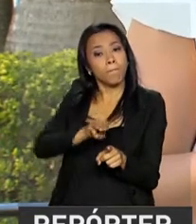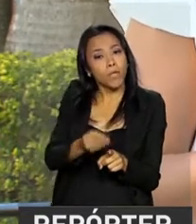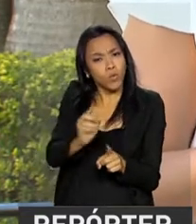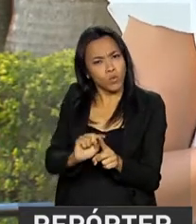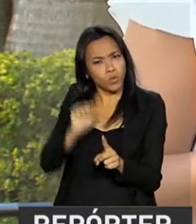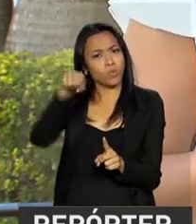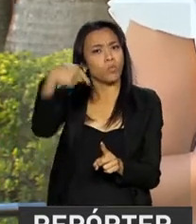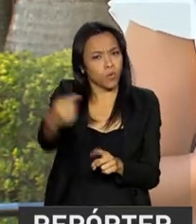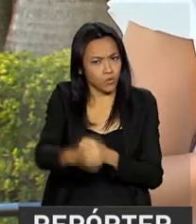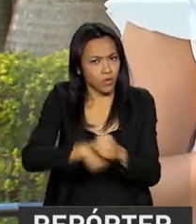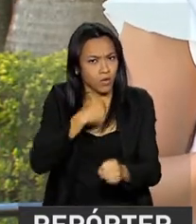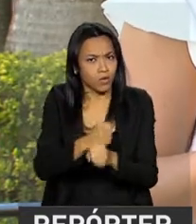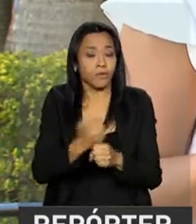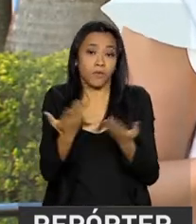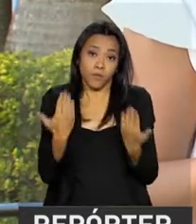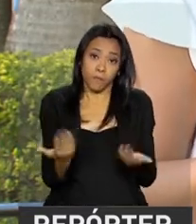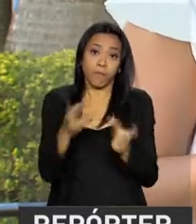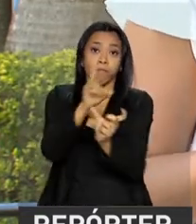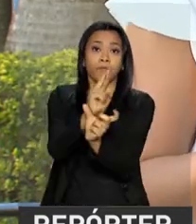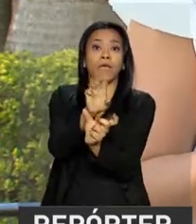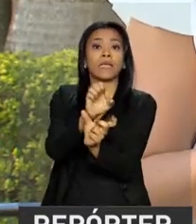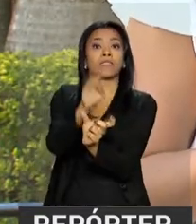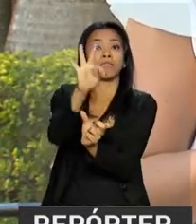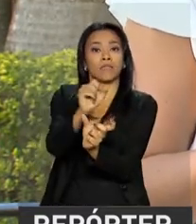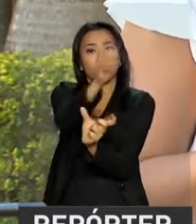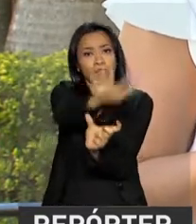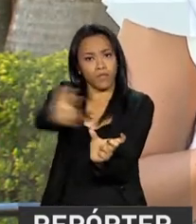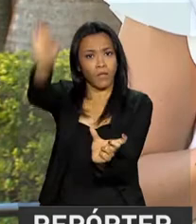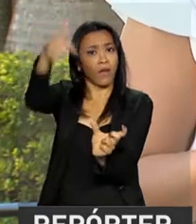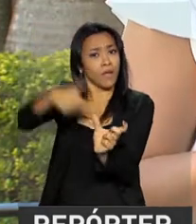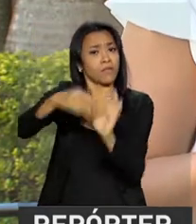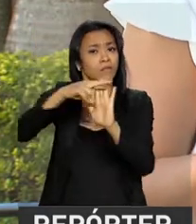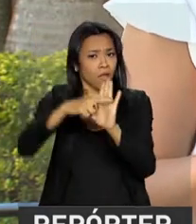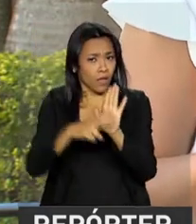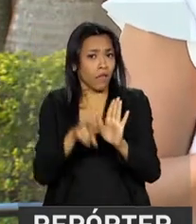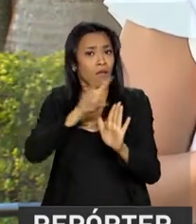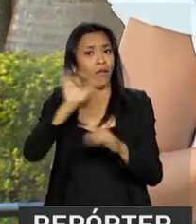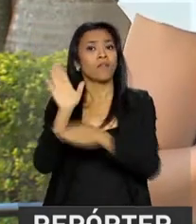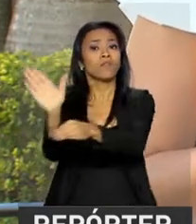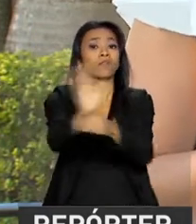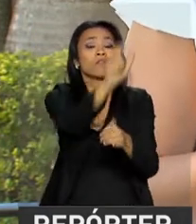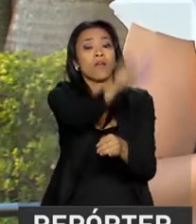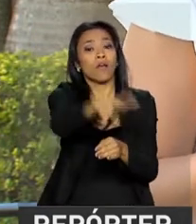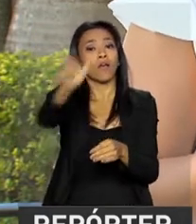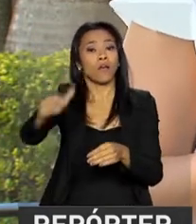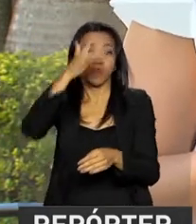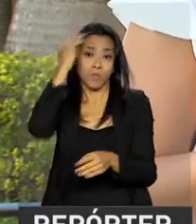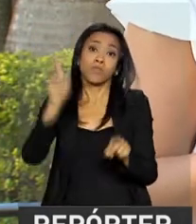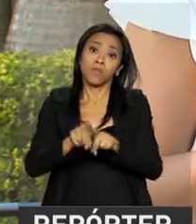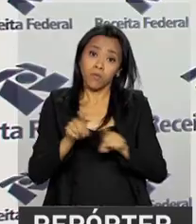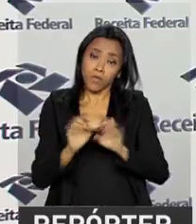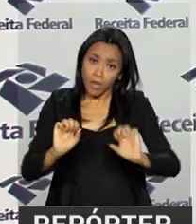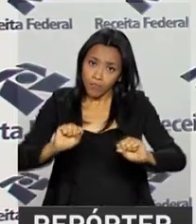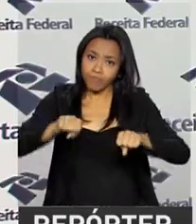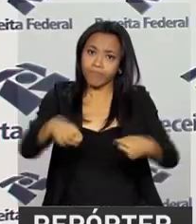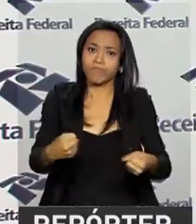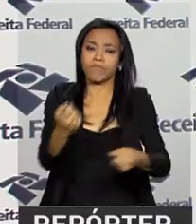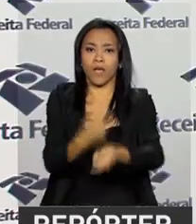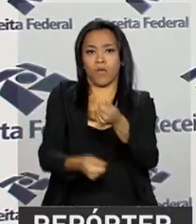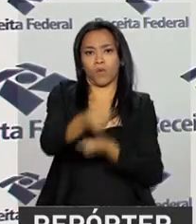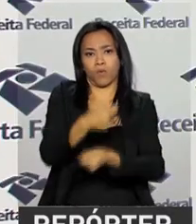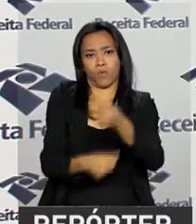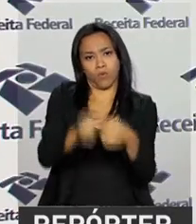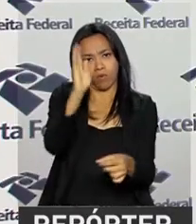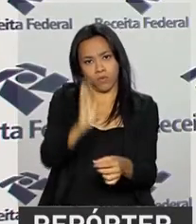ano que vem a receita federal garante que a medida favorece não só o contribuinte mas também a economia do país o governo não